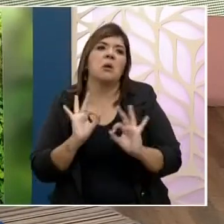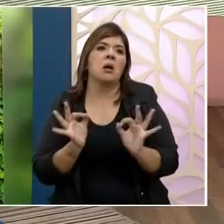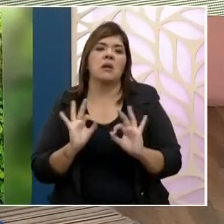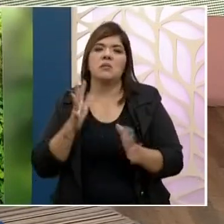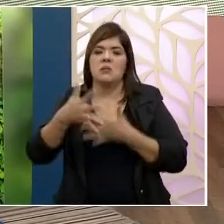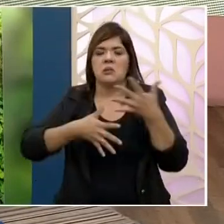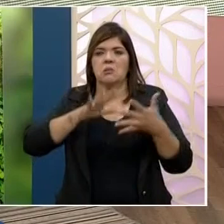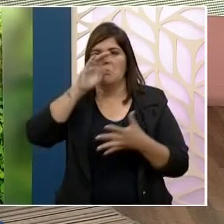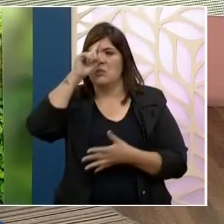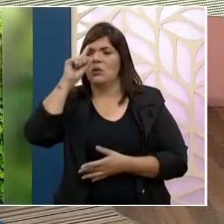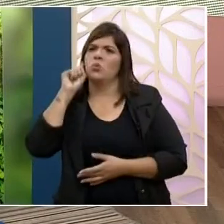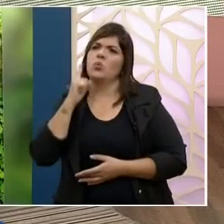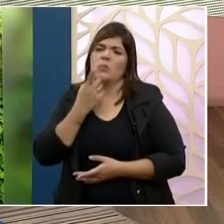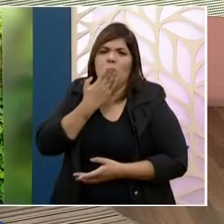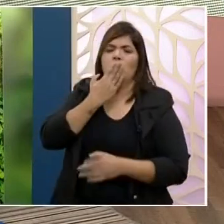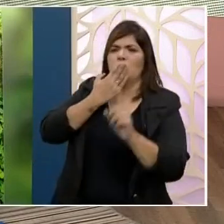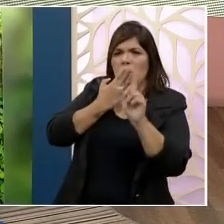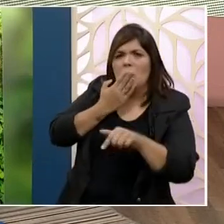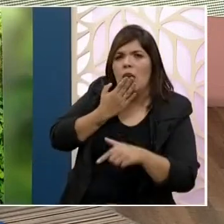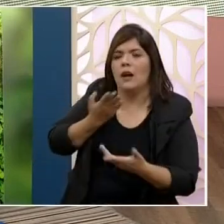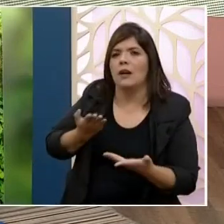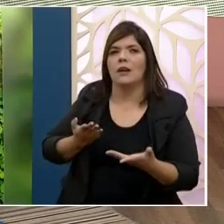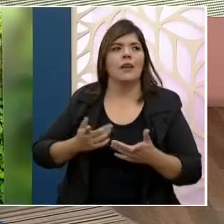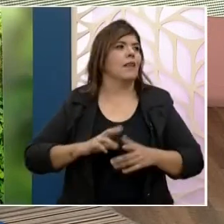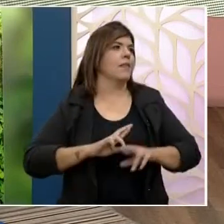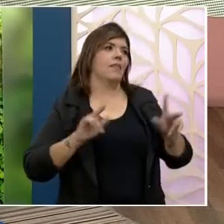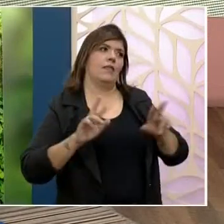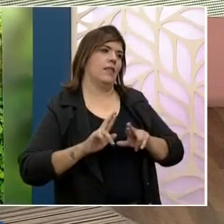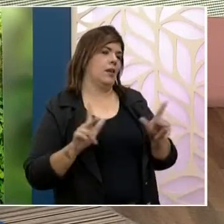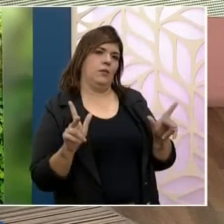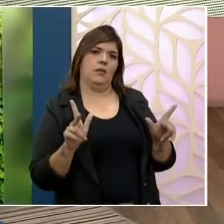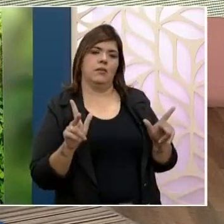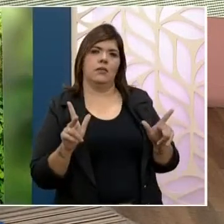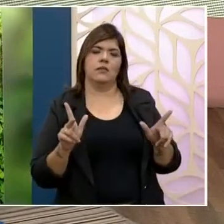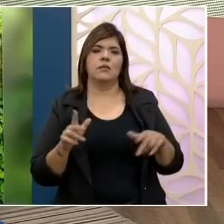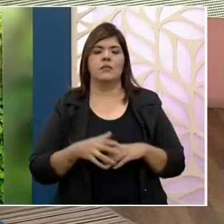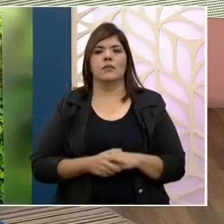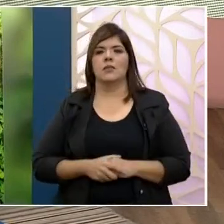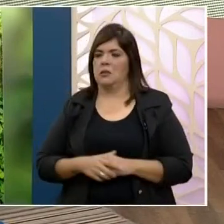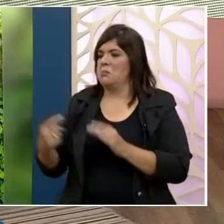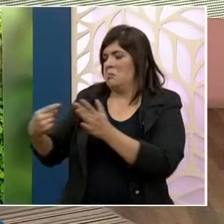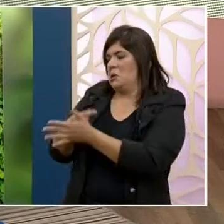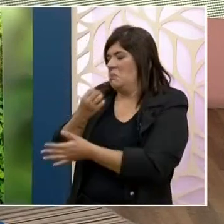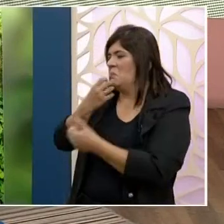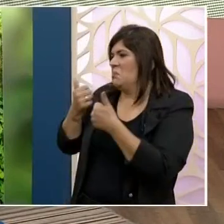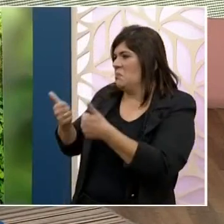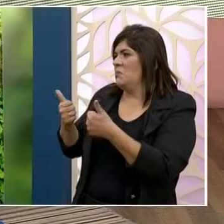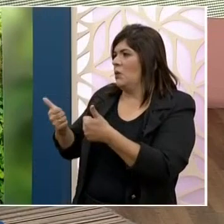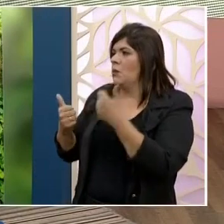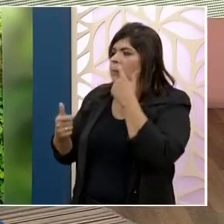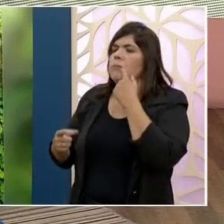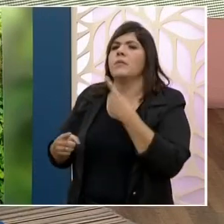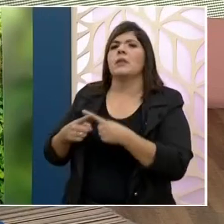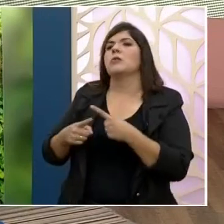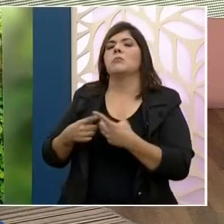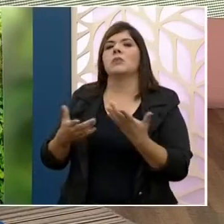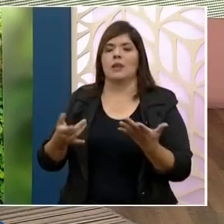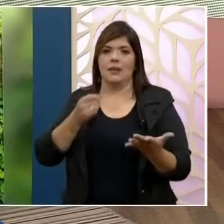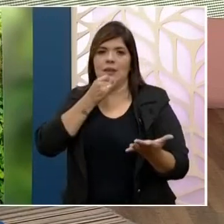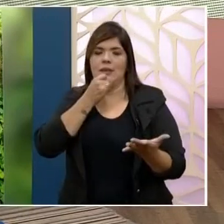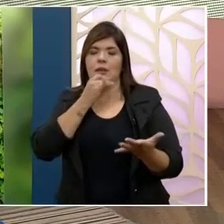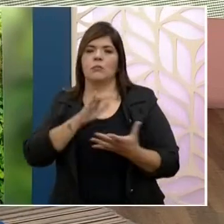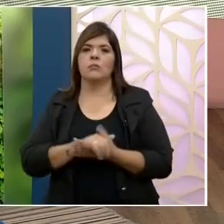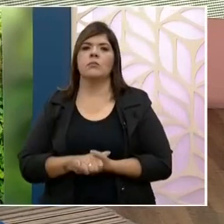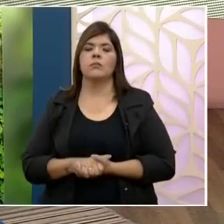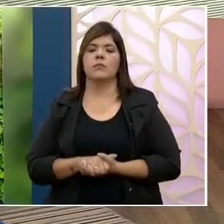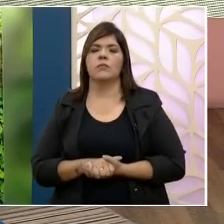pessoas falam assim, ah, todo surdo é mudo? Não, é bem, bem bacana e pertinente aí sua pergunta, porque, por exemplo, quando eu vou